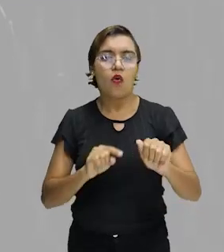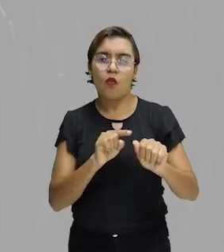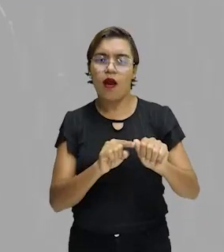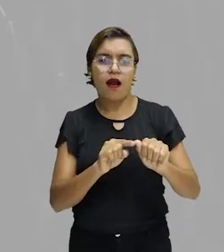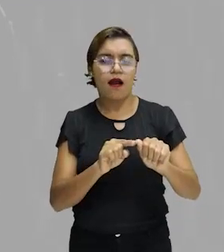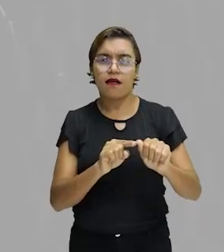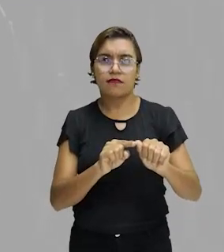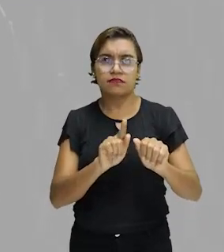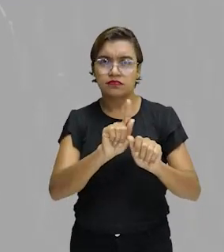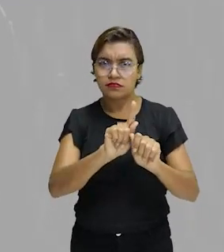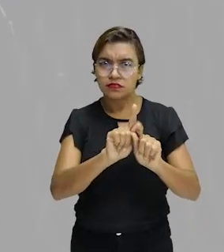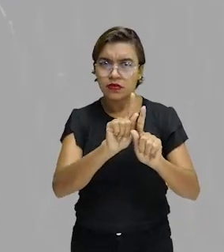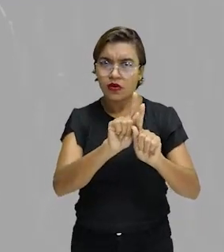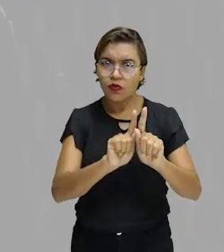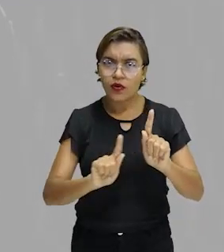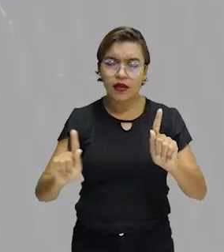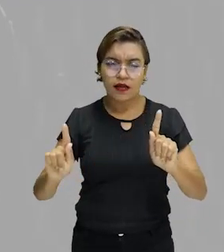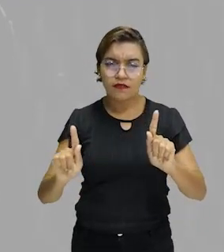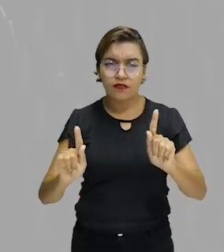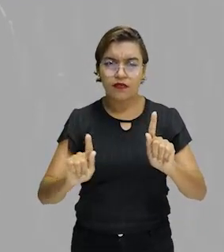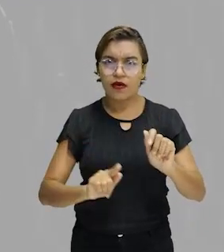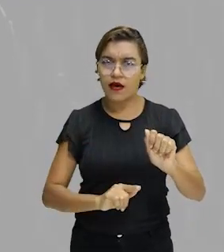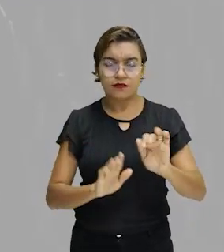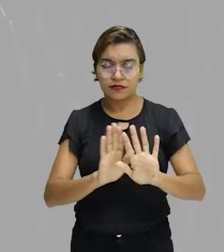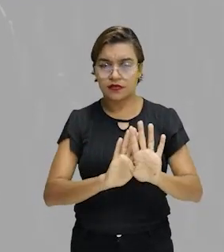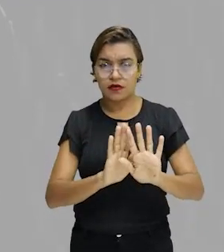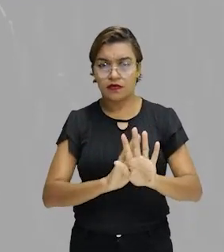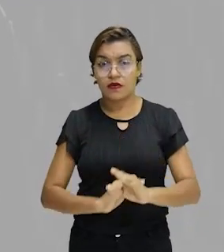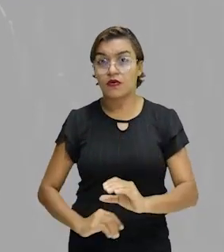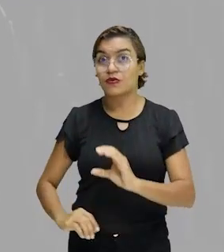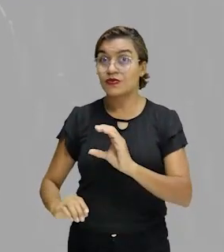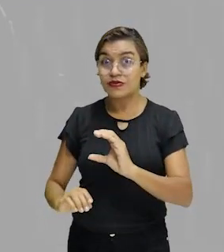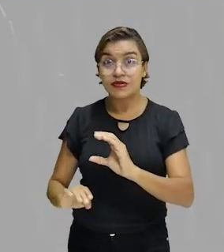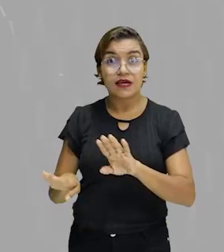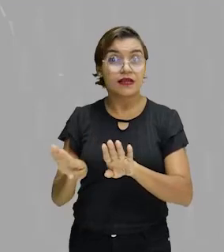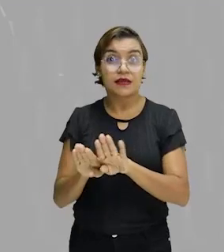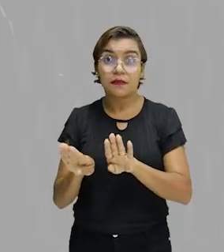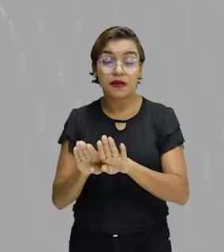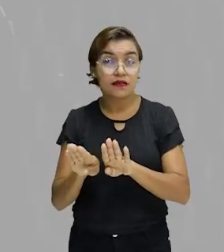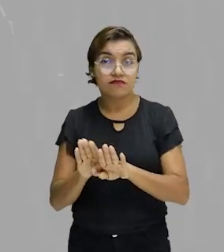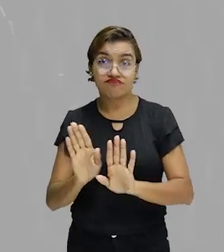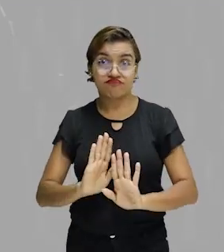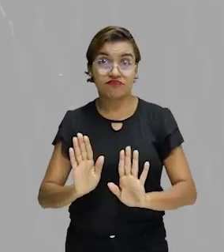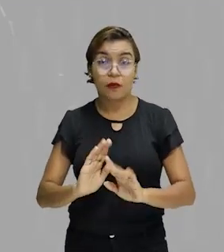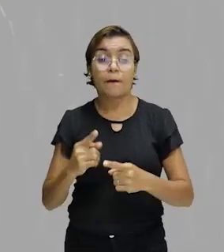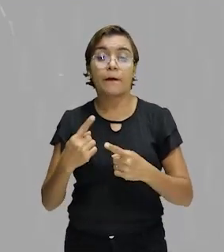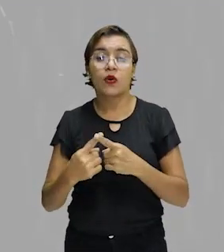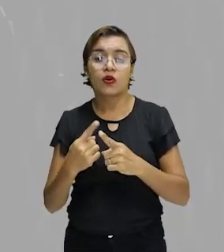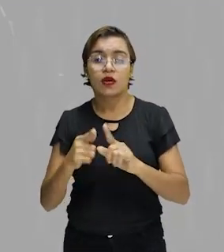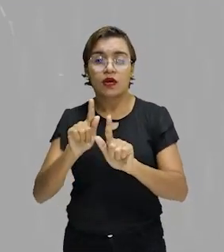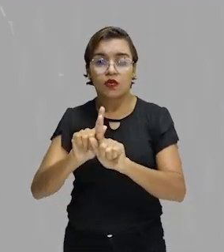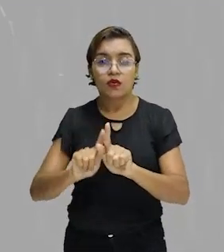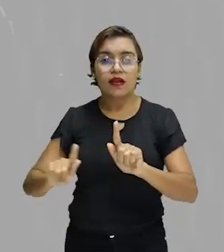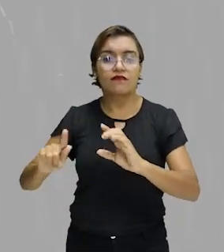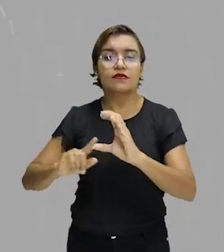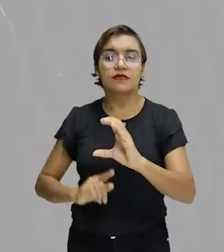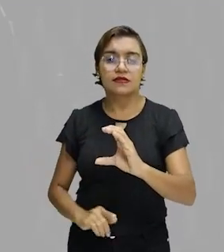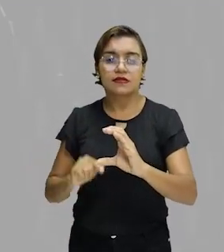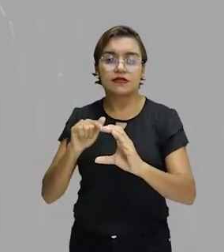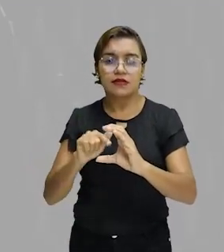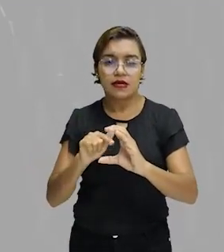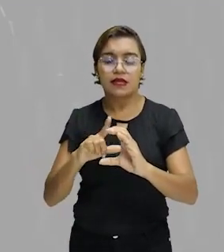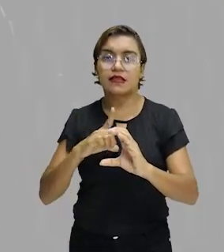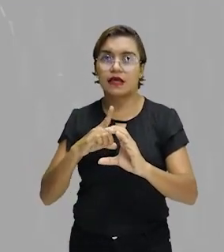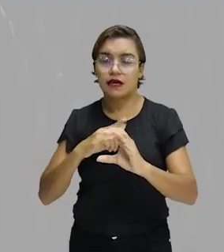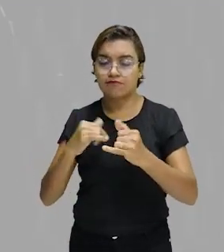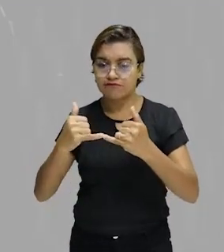o gráfico C, porque nesses gráficos, né, as linhas indicam